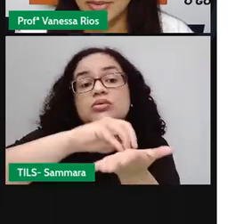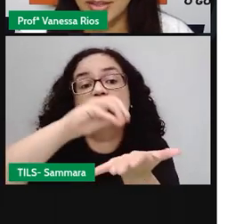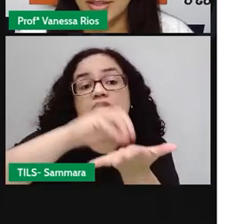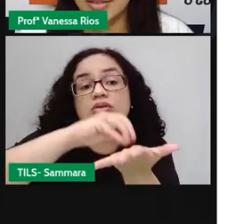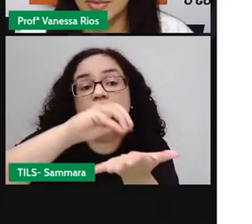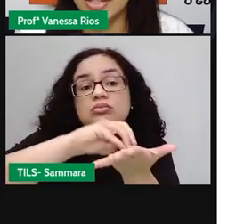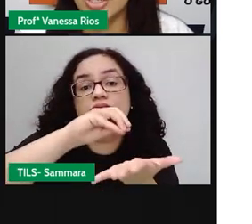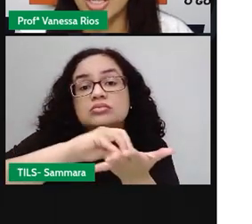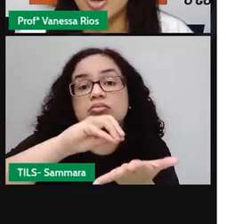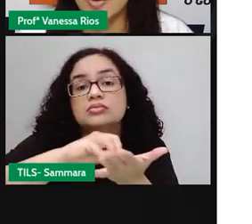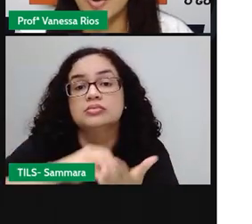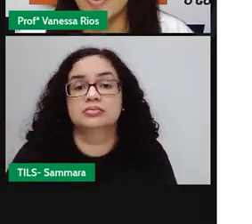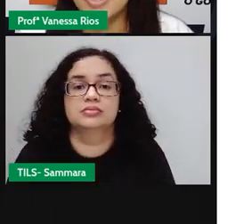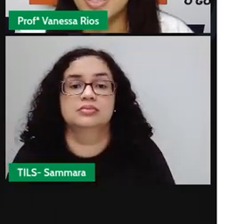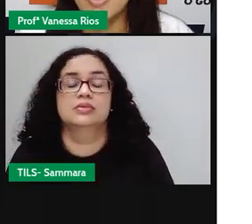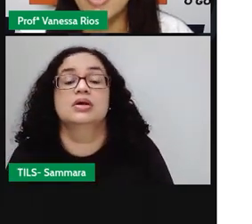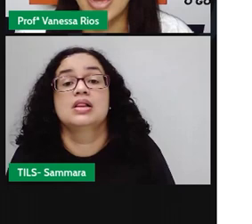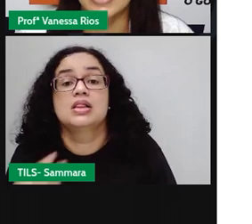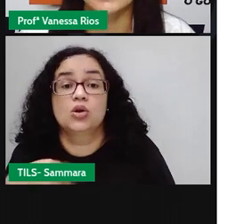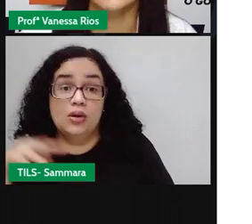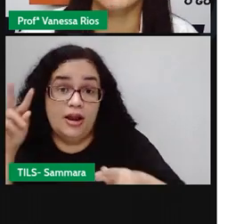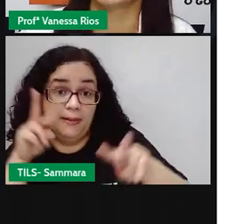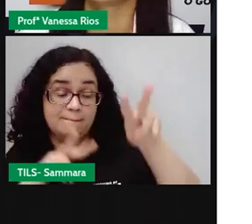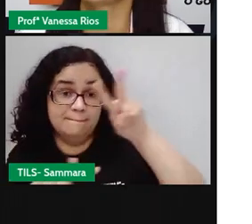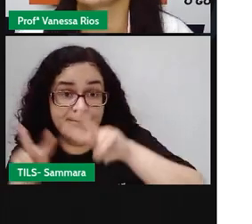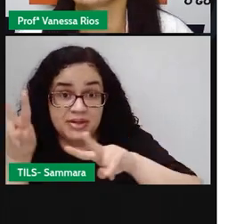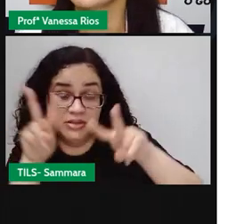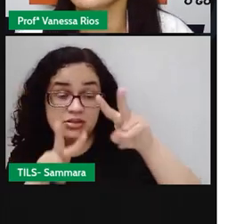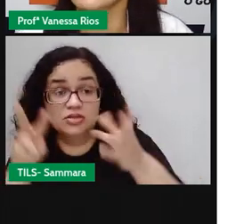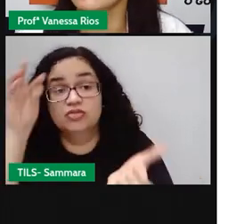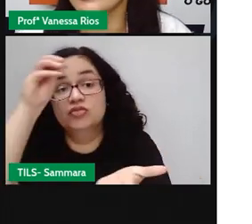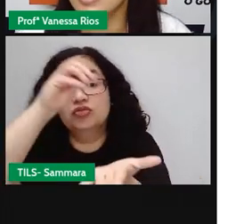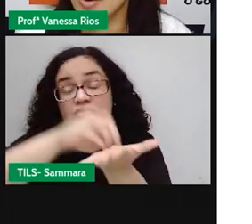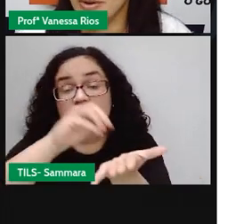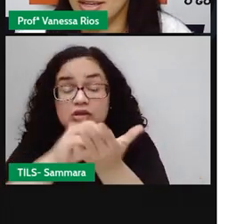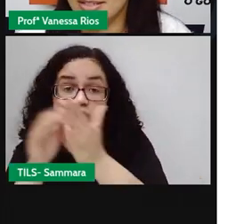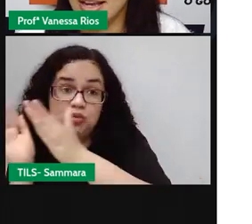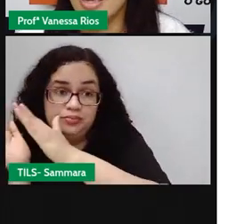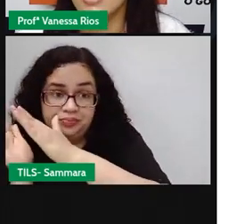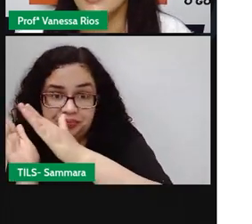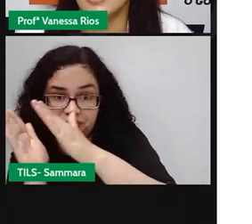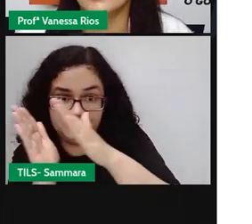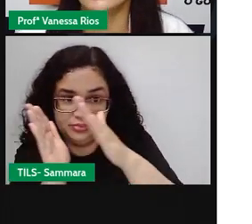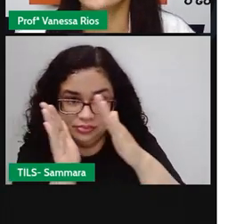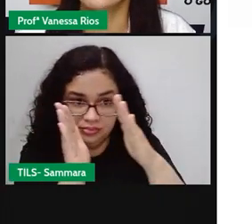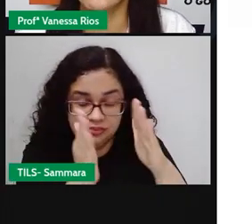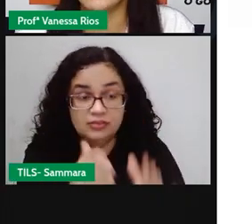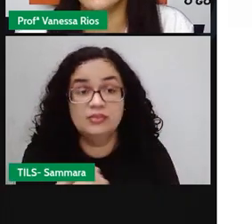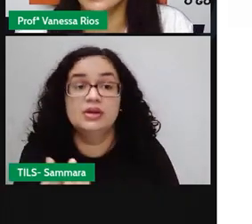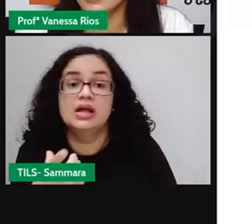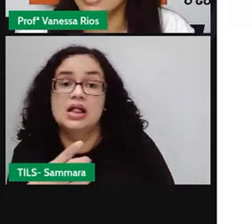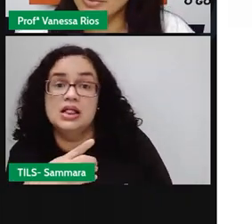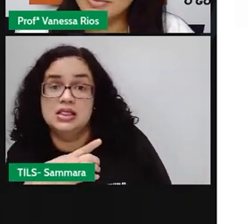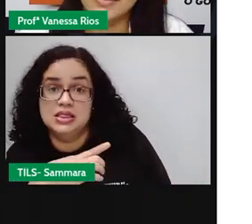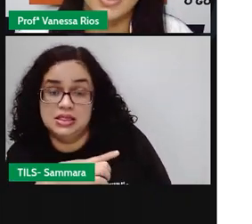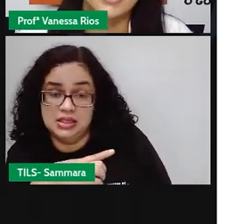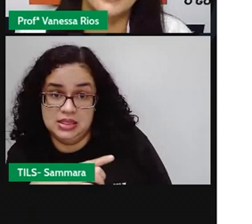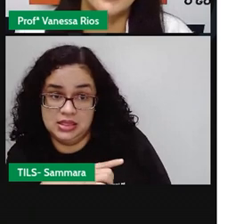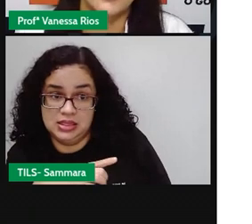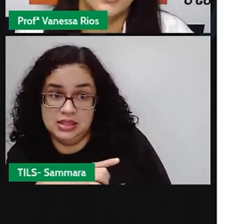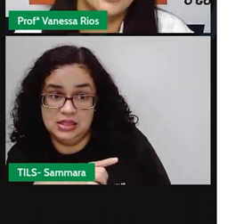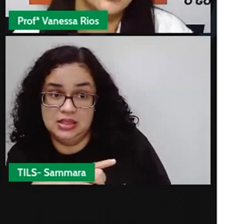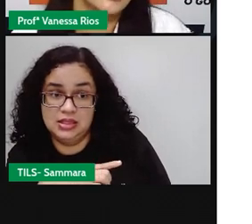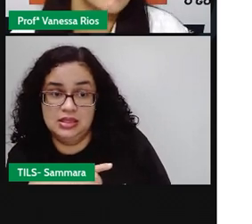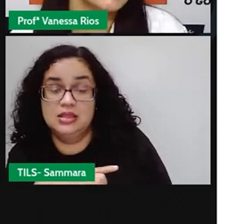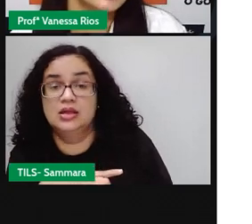faltando? Então, a gente tem que observar que essas peças estão seguindo uma sequência. Existe um padrão, não